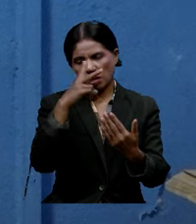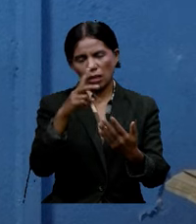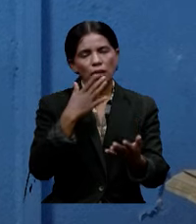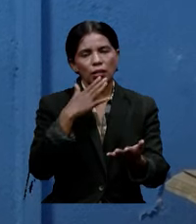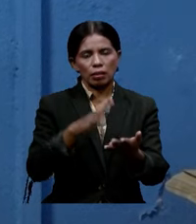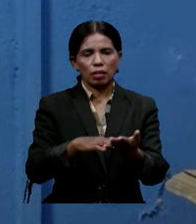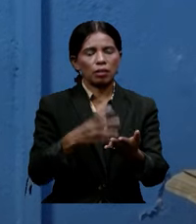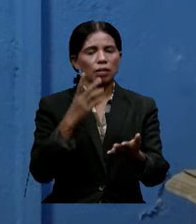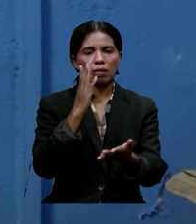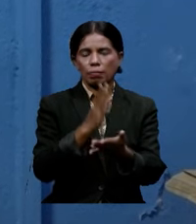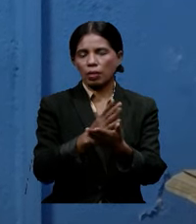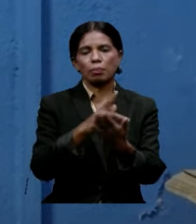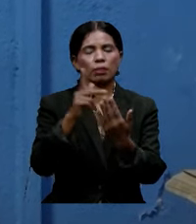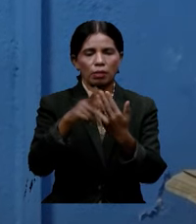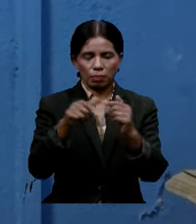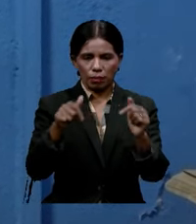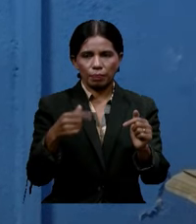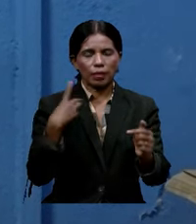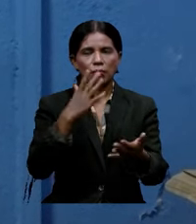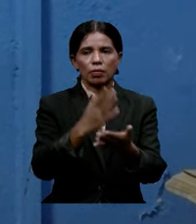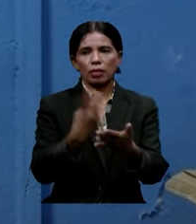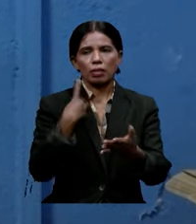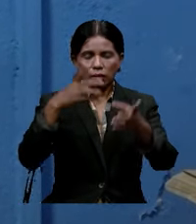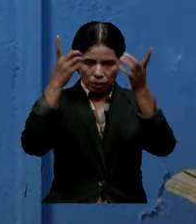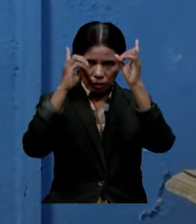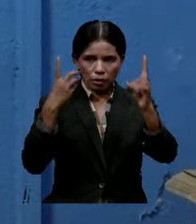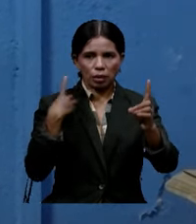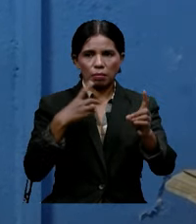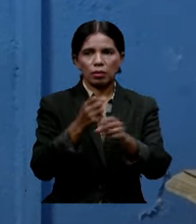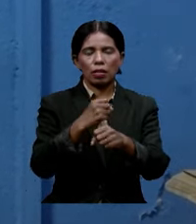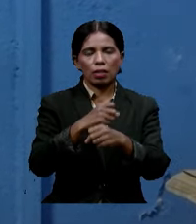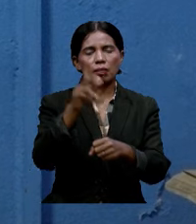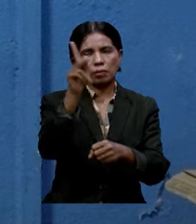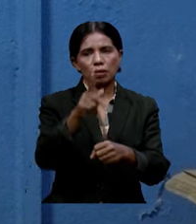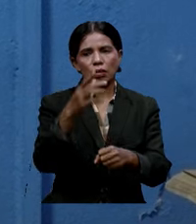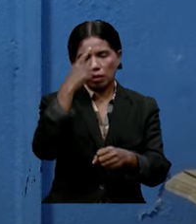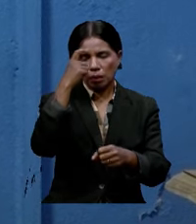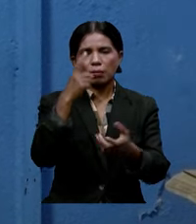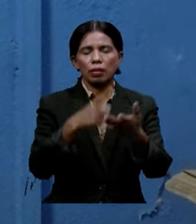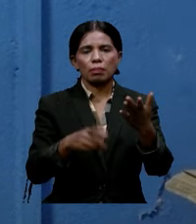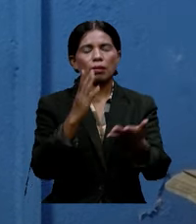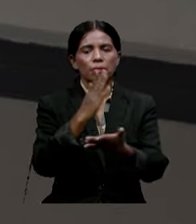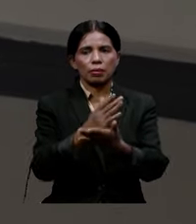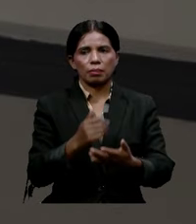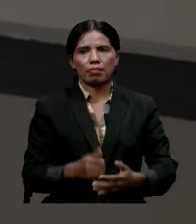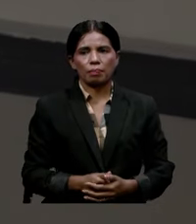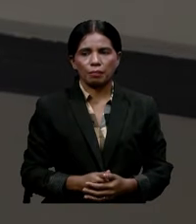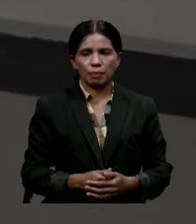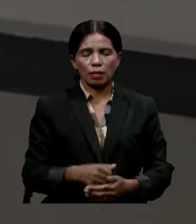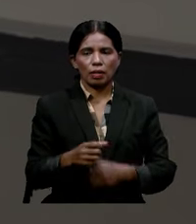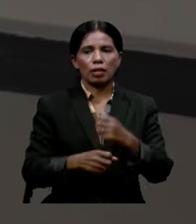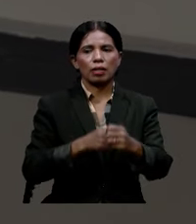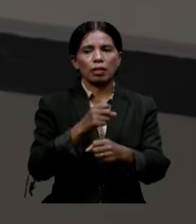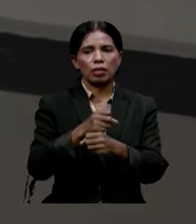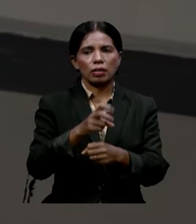par. Agora ita haparte pues ita desir dan la amisal peskiza pues razão sair mak par. Antes ni tinen rihun ruar urun